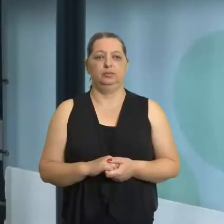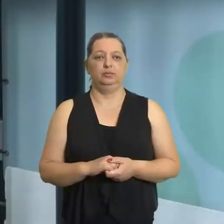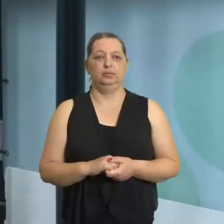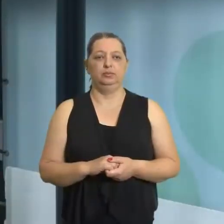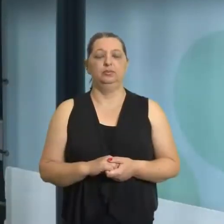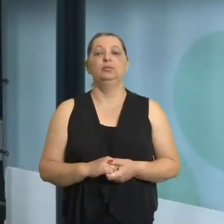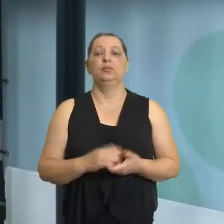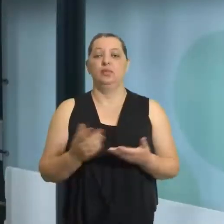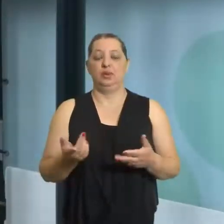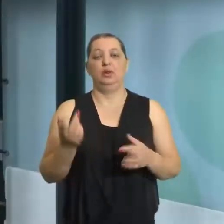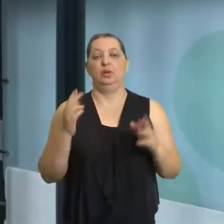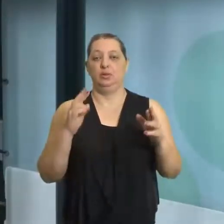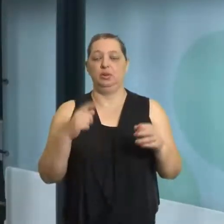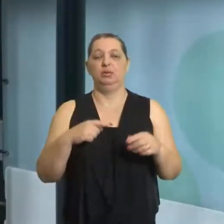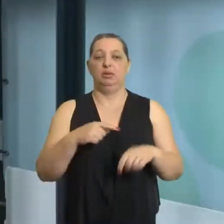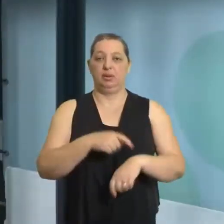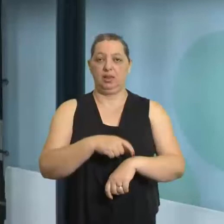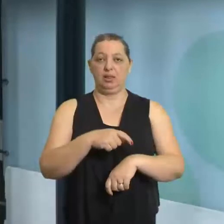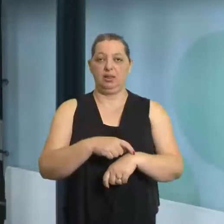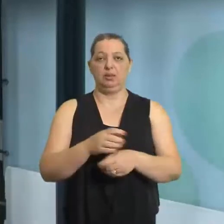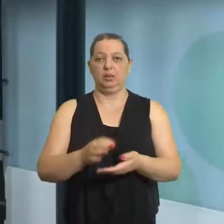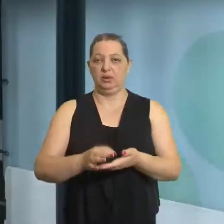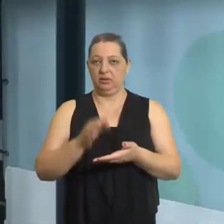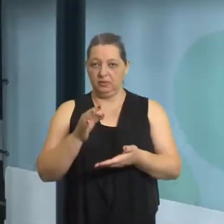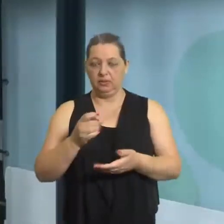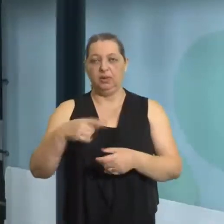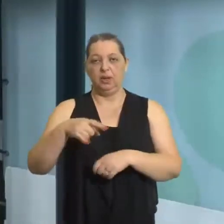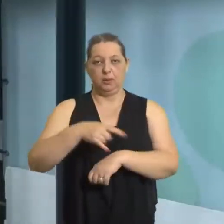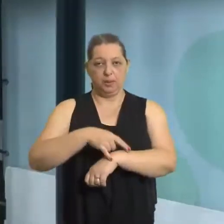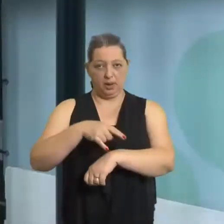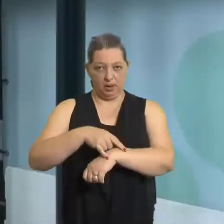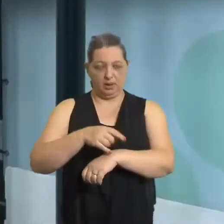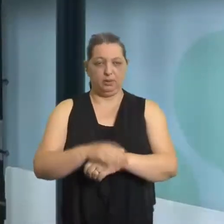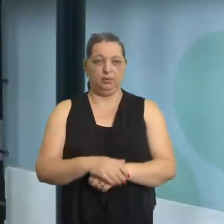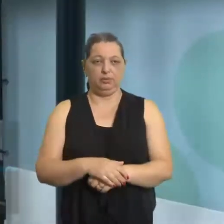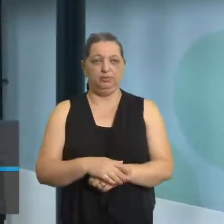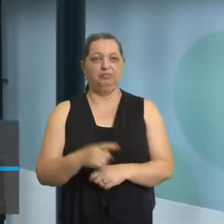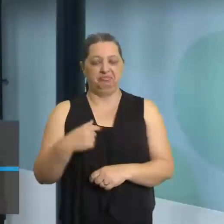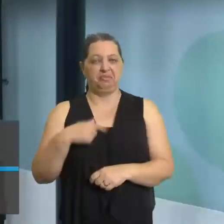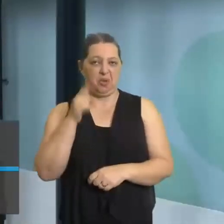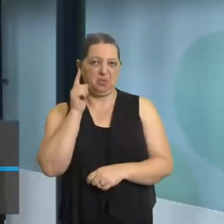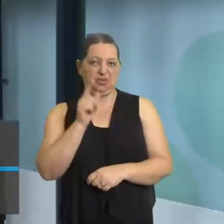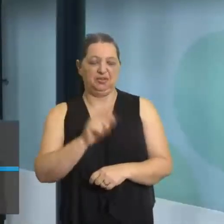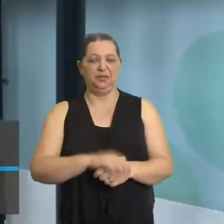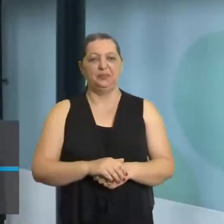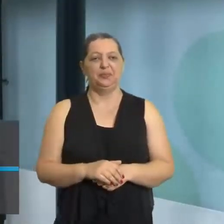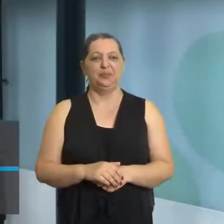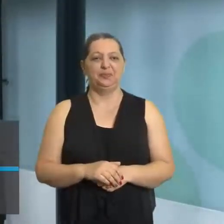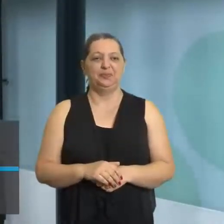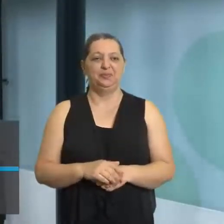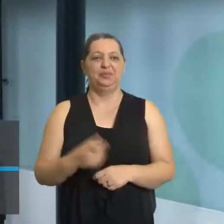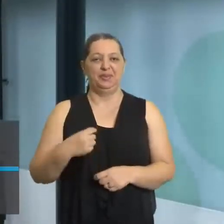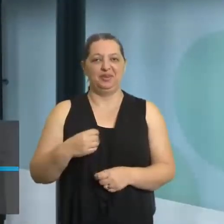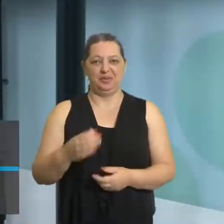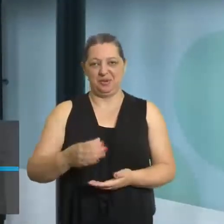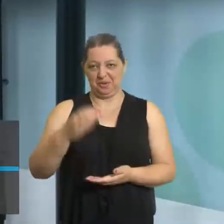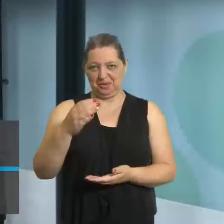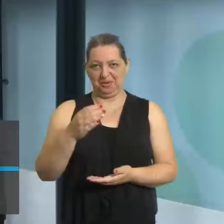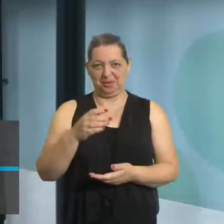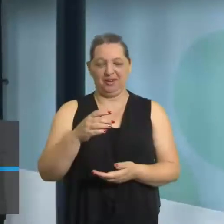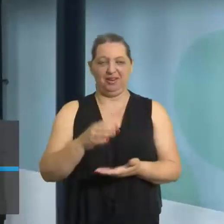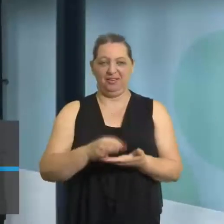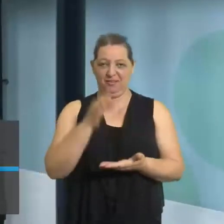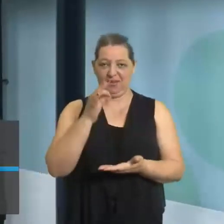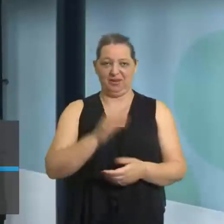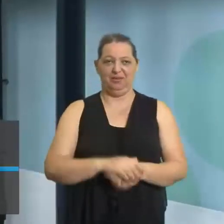oh Eaí Espero que tenha dado tempo tomar um cafezinho no banheiro para mim deu só Kiko o café